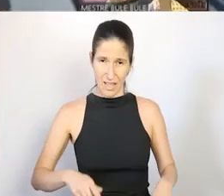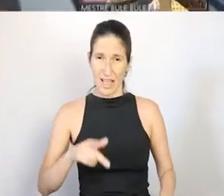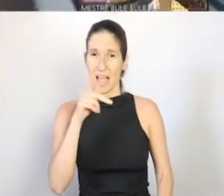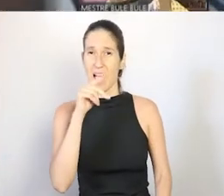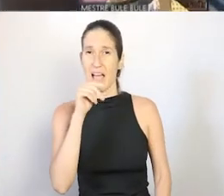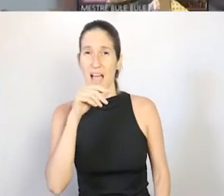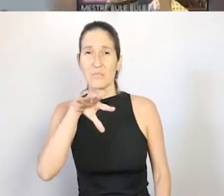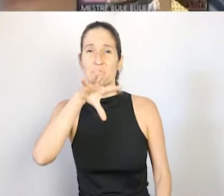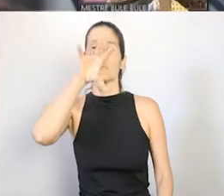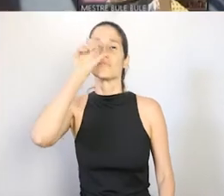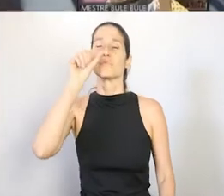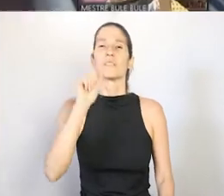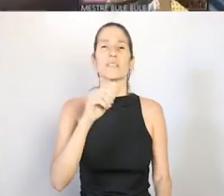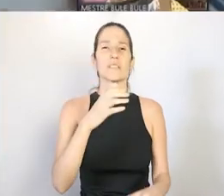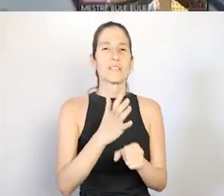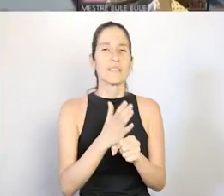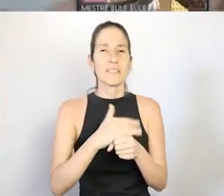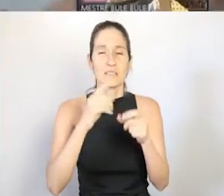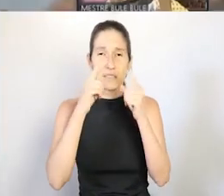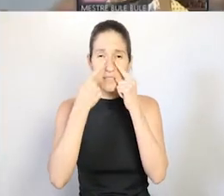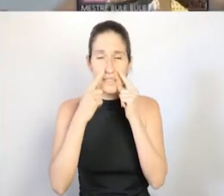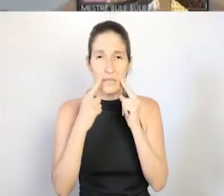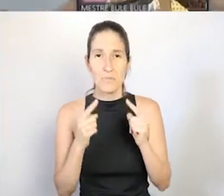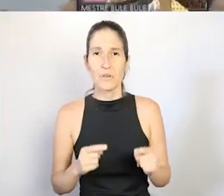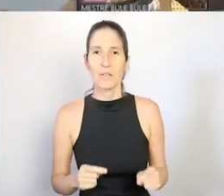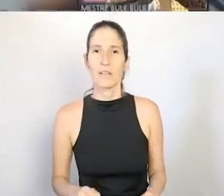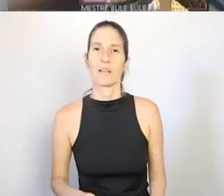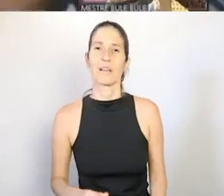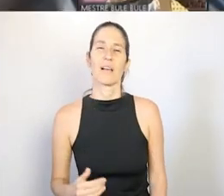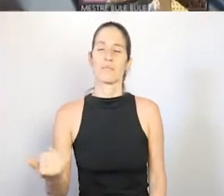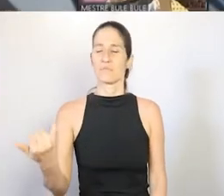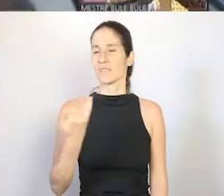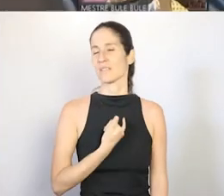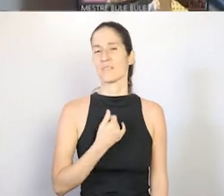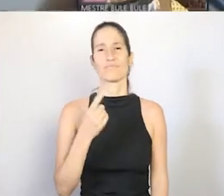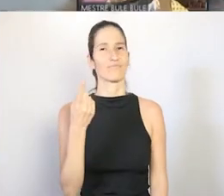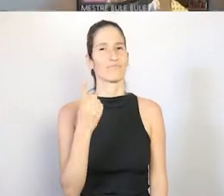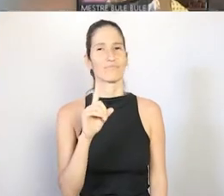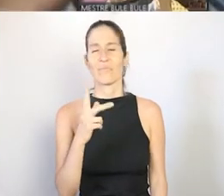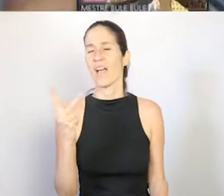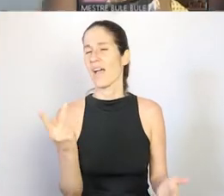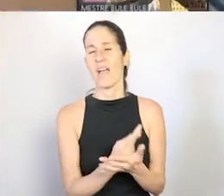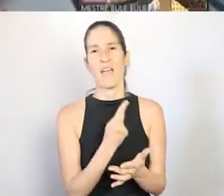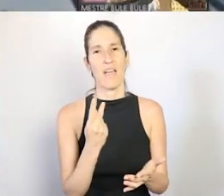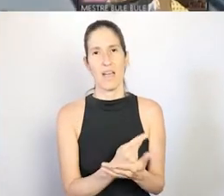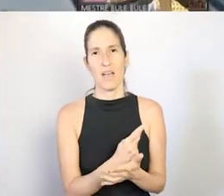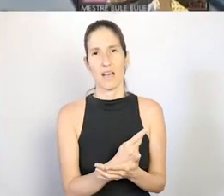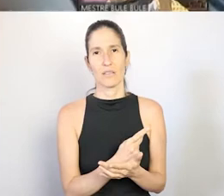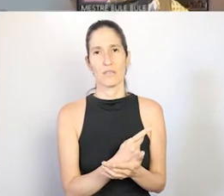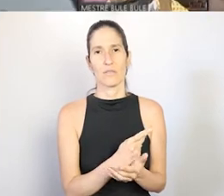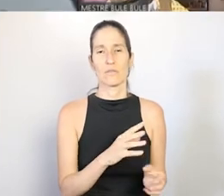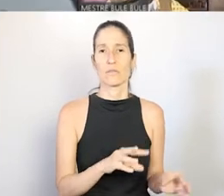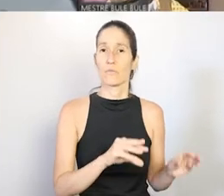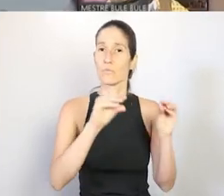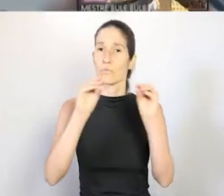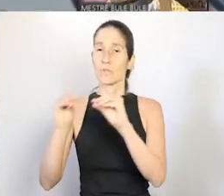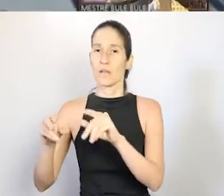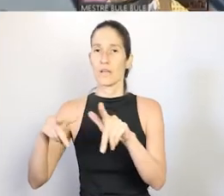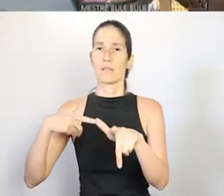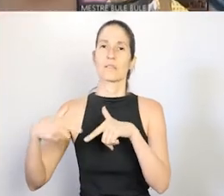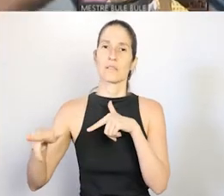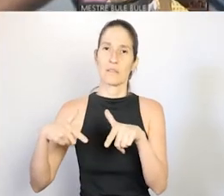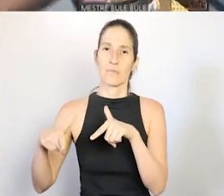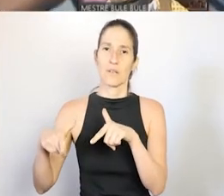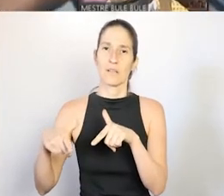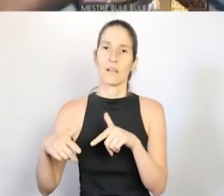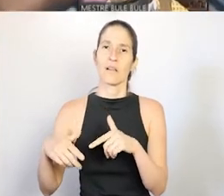a alho, a cebola. Eles disseram, ah, não vai dar não, pode tirar aí não, tirar ali, daí botar numa coisa melhor. E me levaram para a